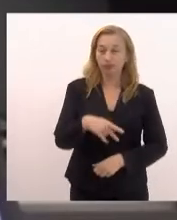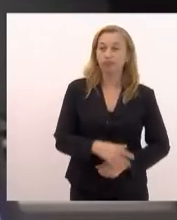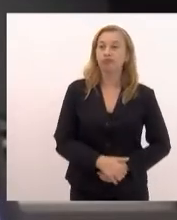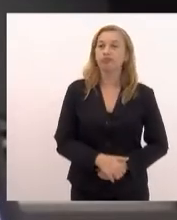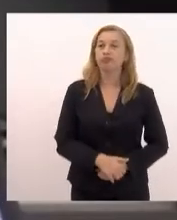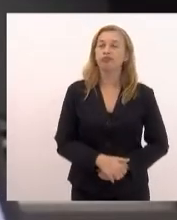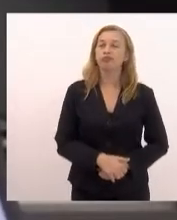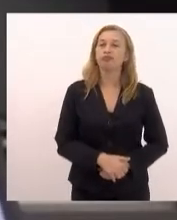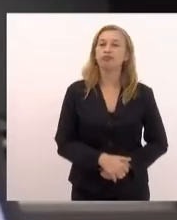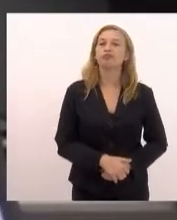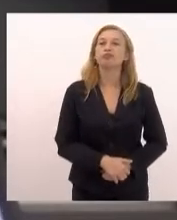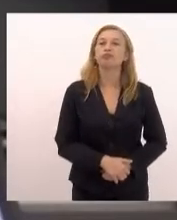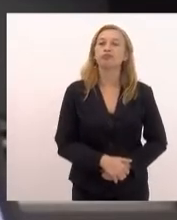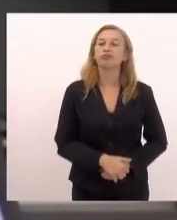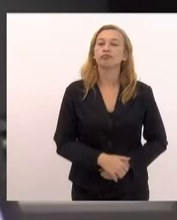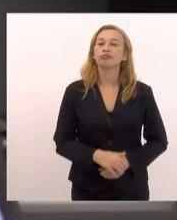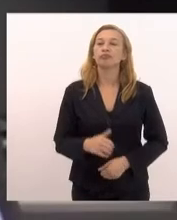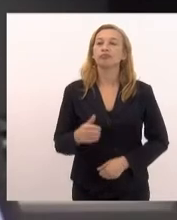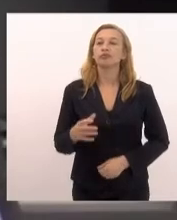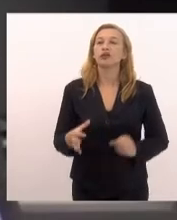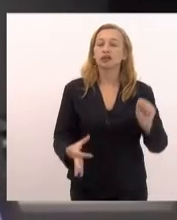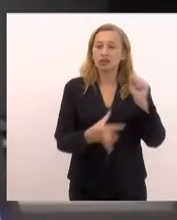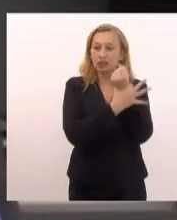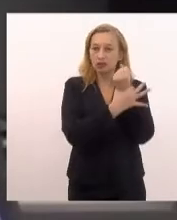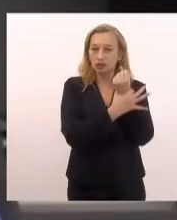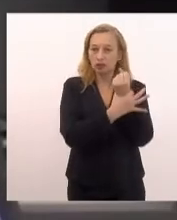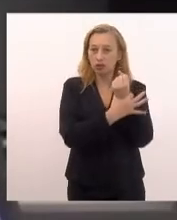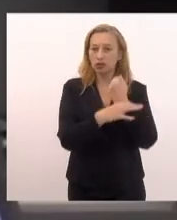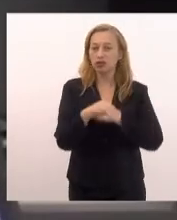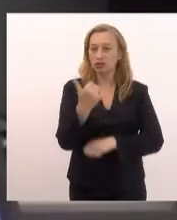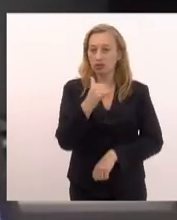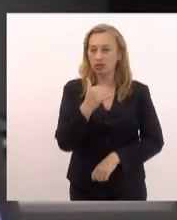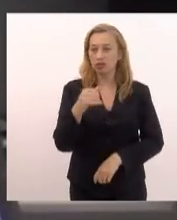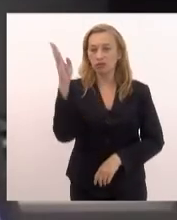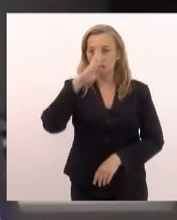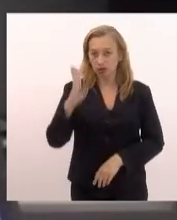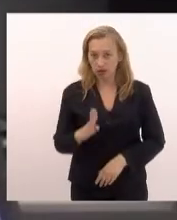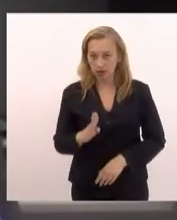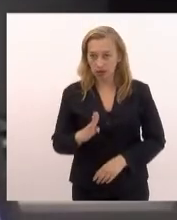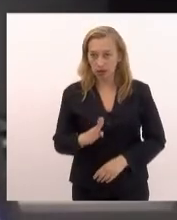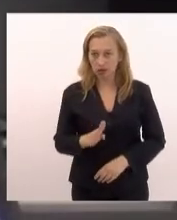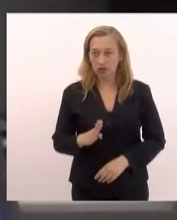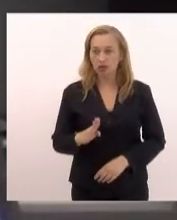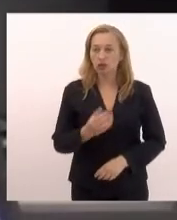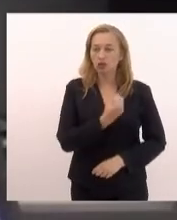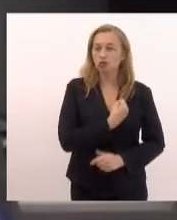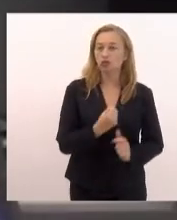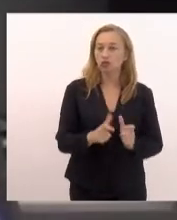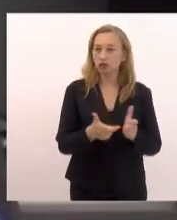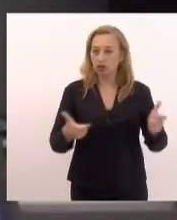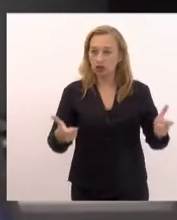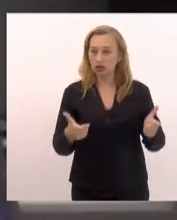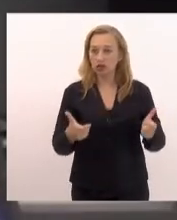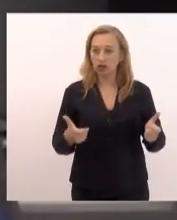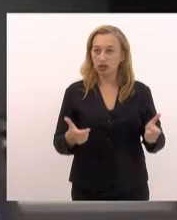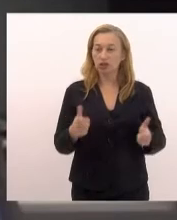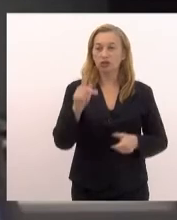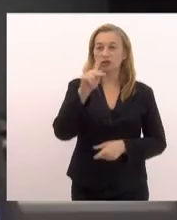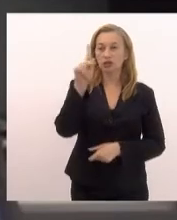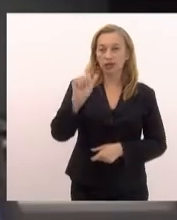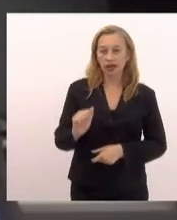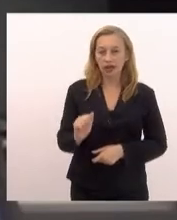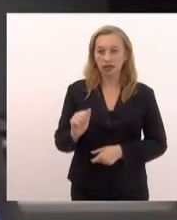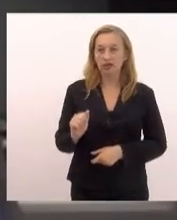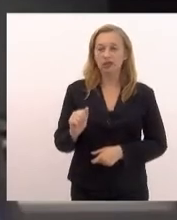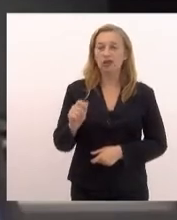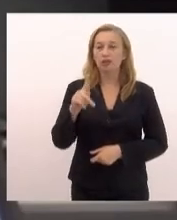trará maior segurança energética para o Brasil à medida que aumentará a capacidade de escoamento de gás do